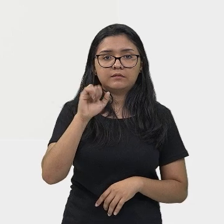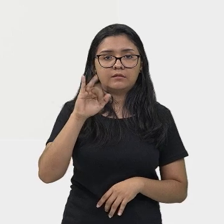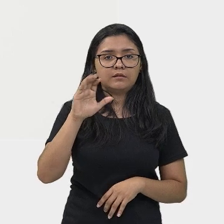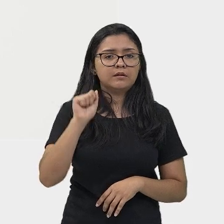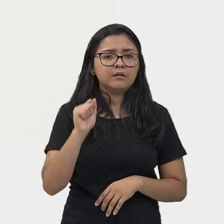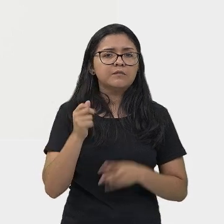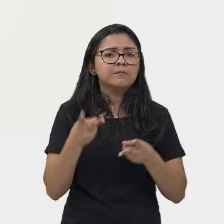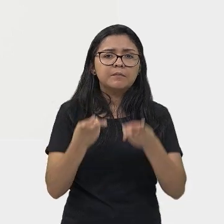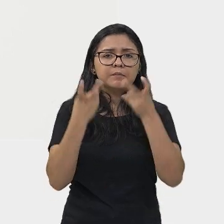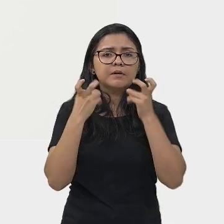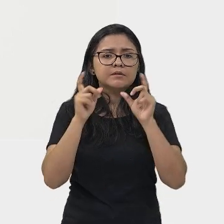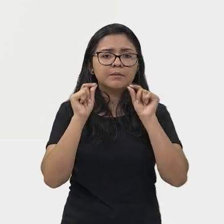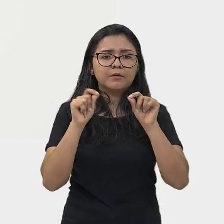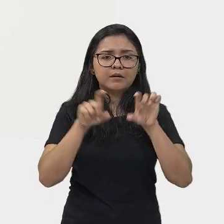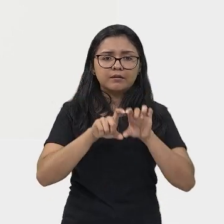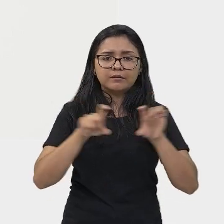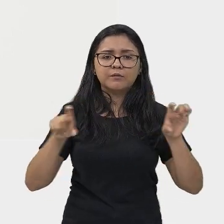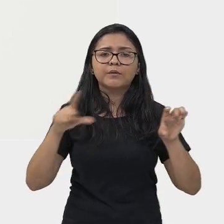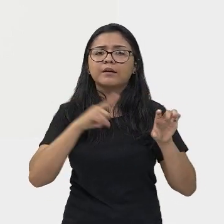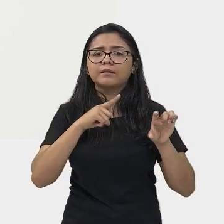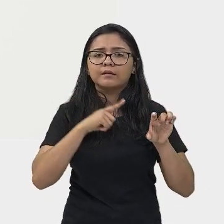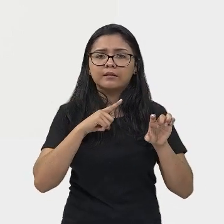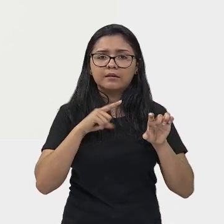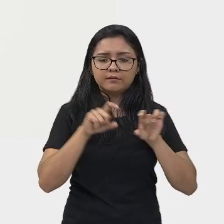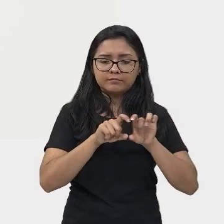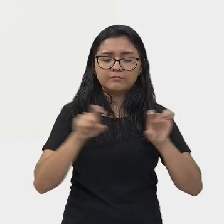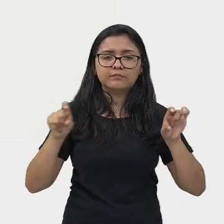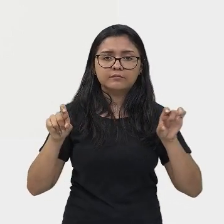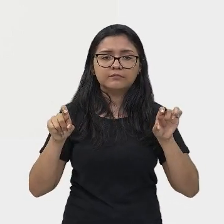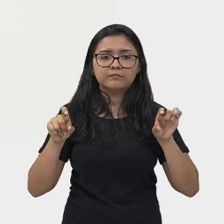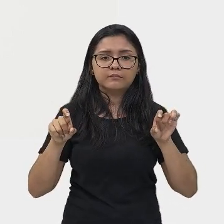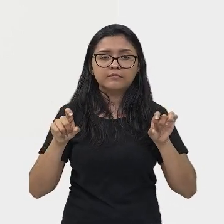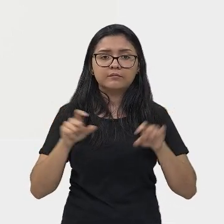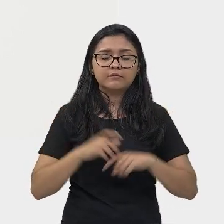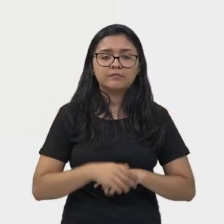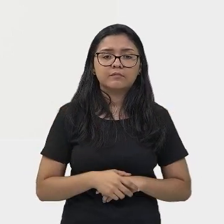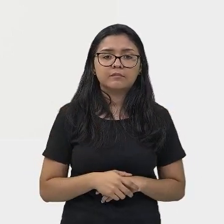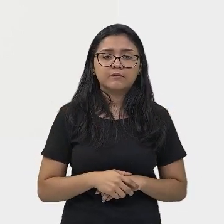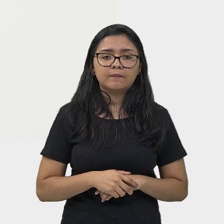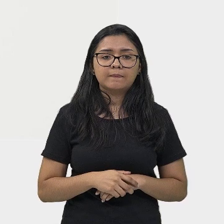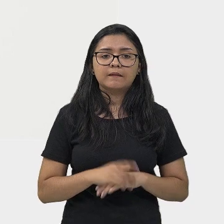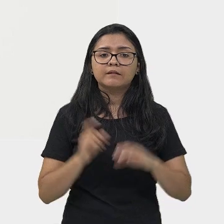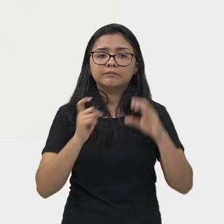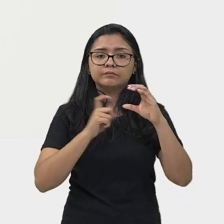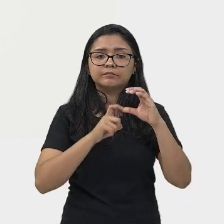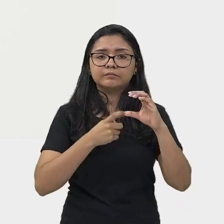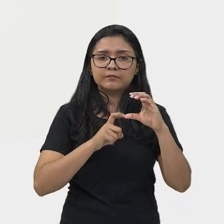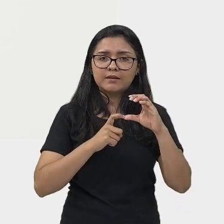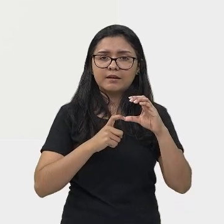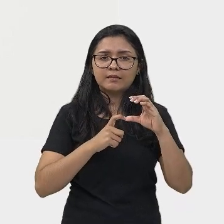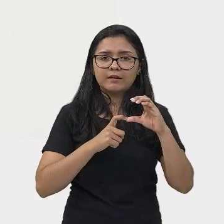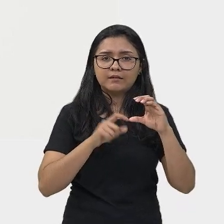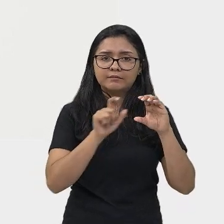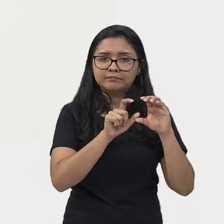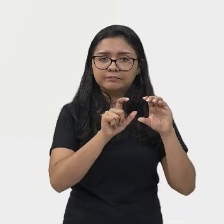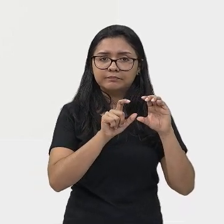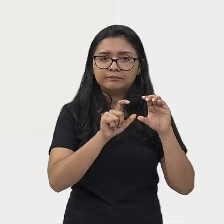observo nessa cadeia carbônica? Que essa cadeia carbônica, ela é formada